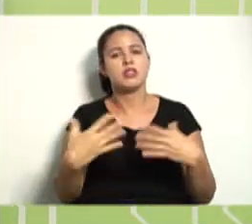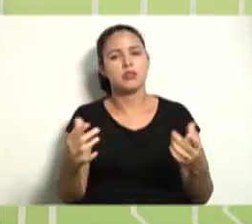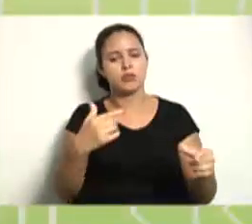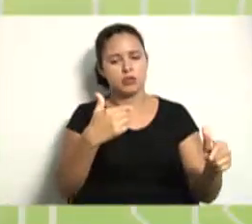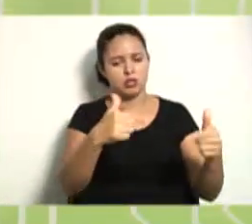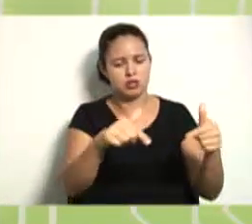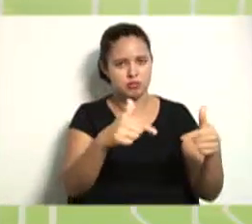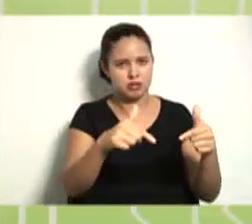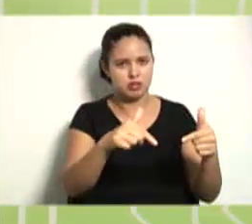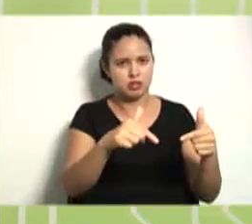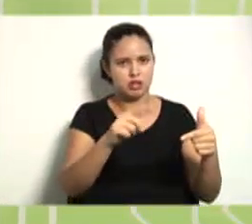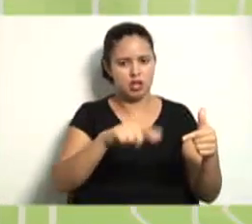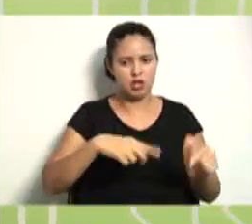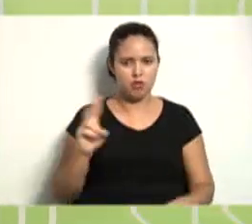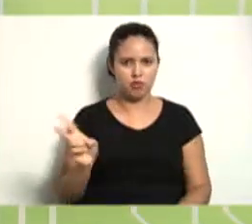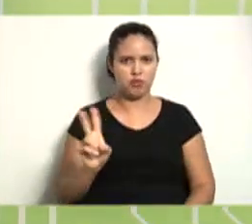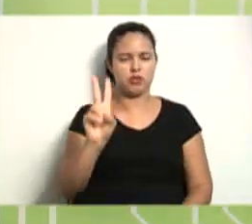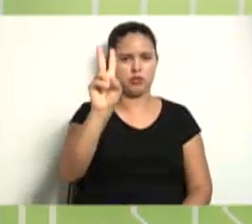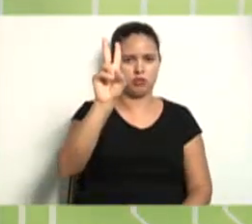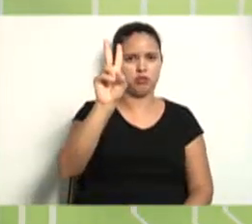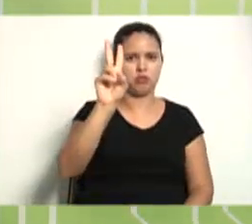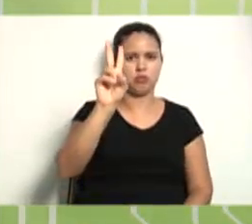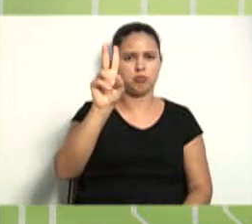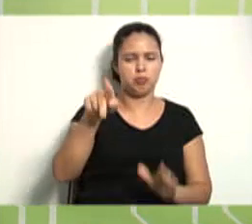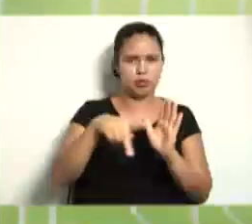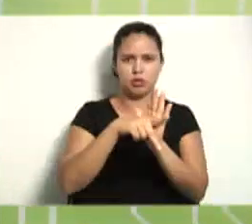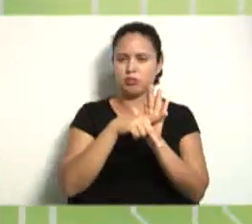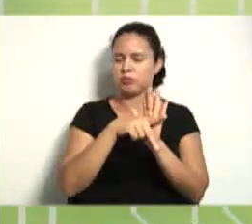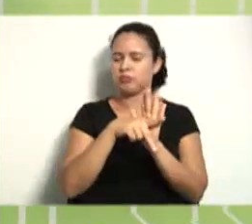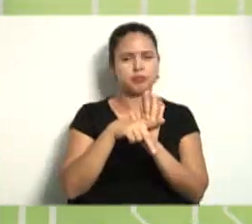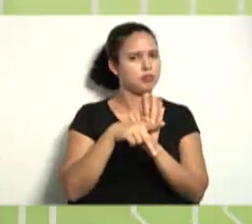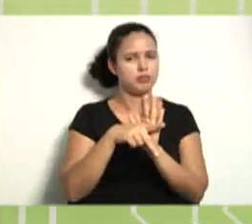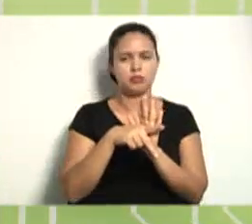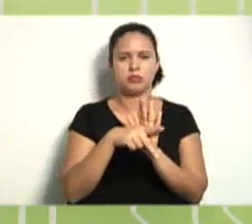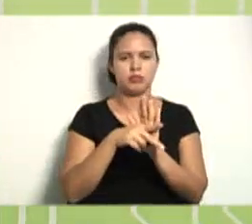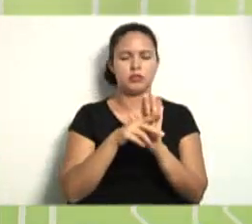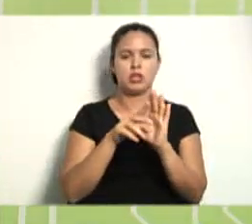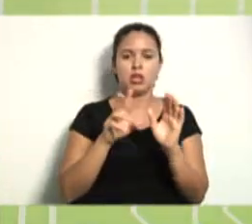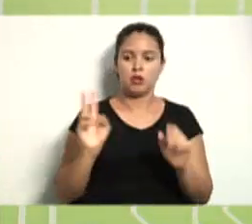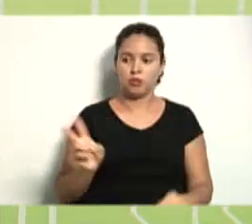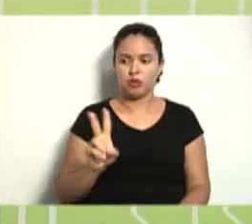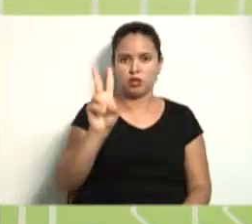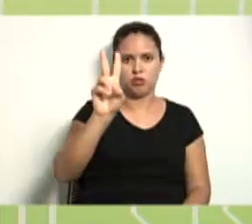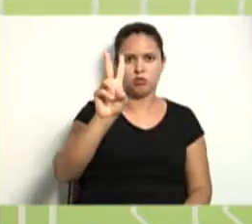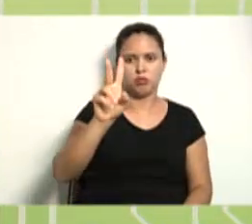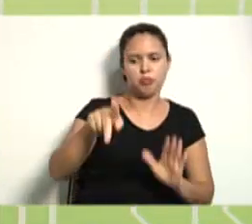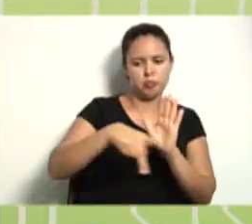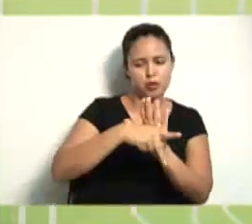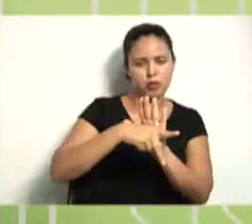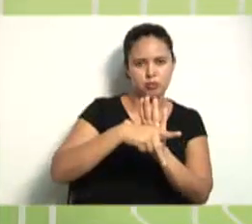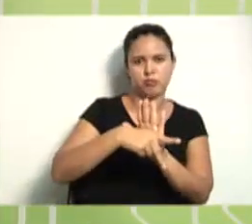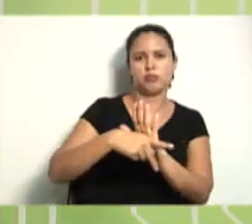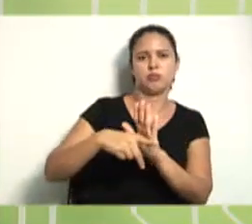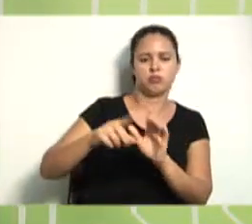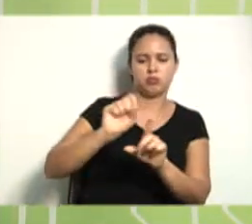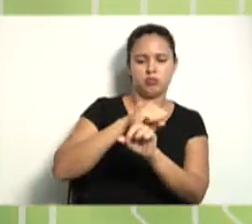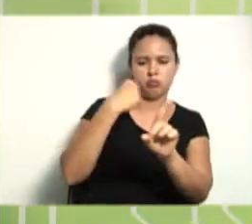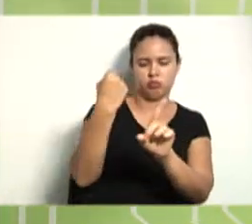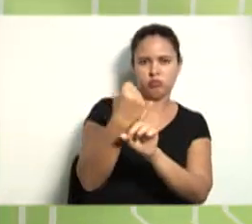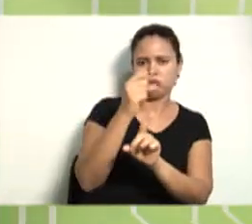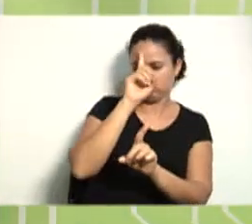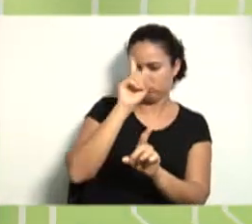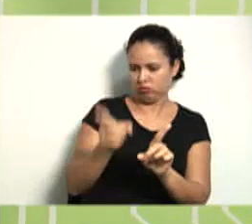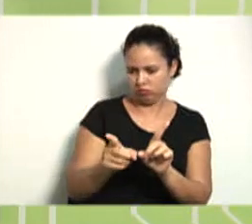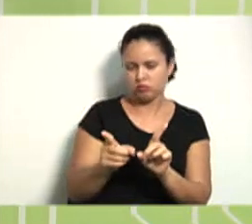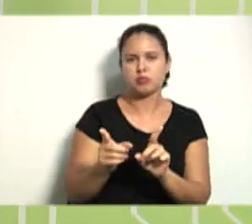ele não tem um valor em si, ele tem um valor que a sociedade dá para ele. Houve um tempo em